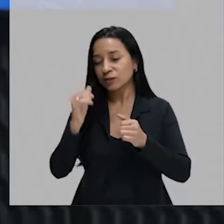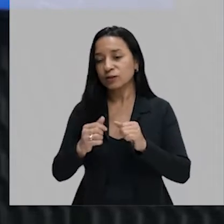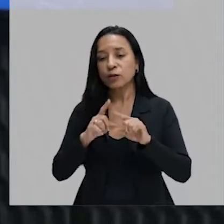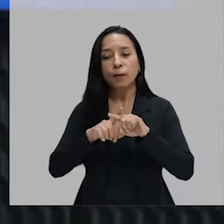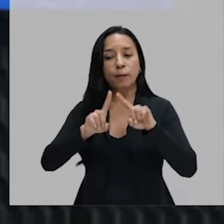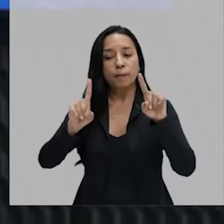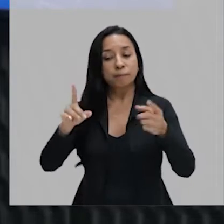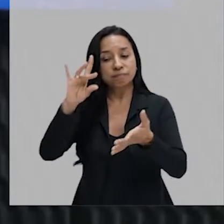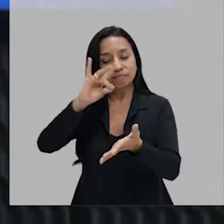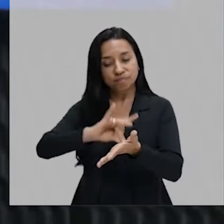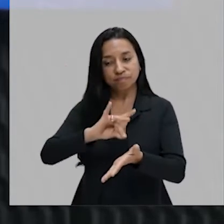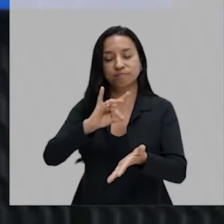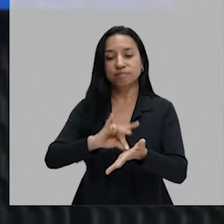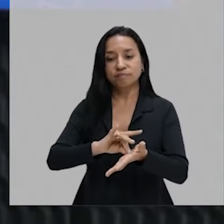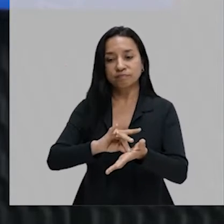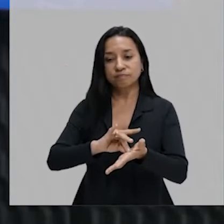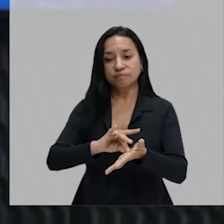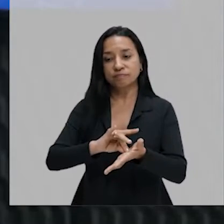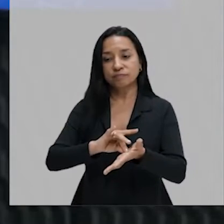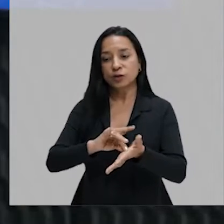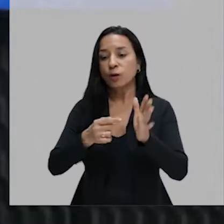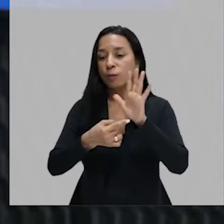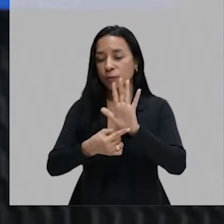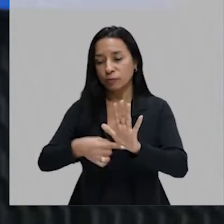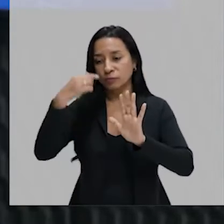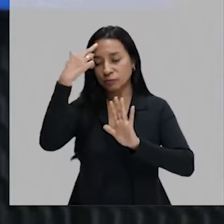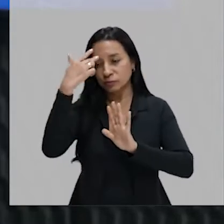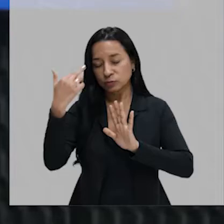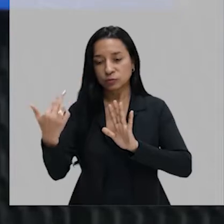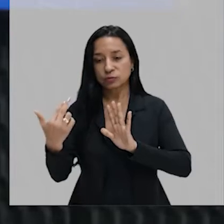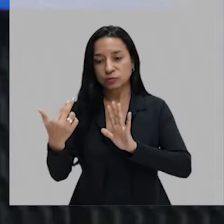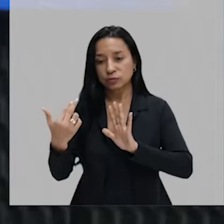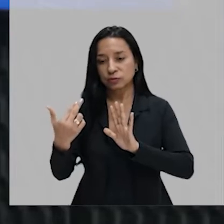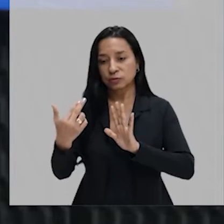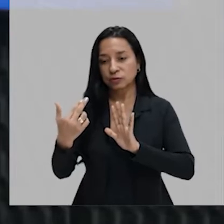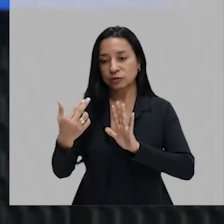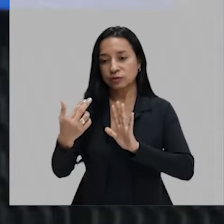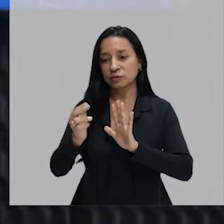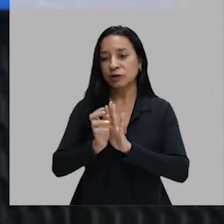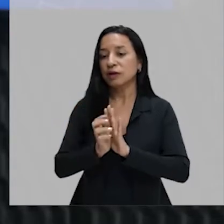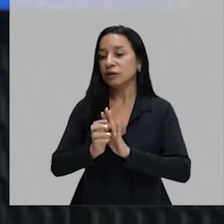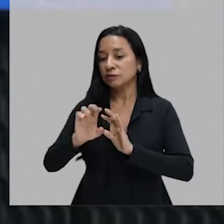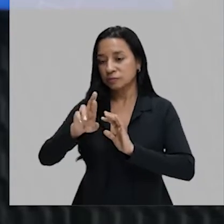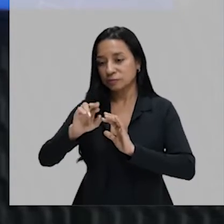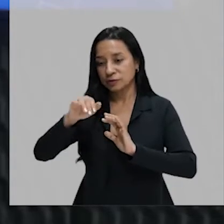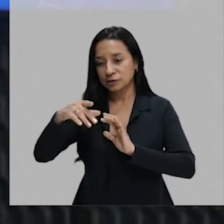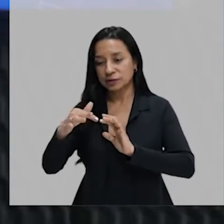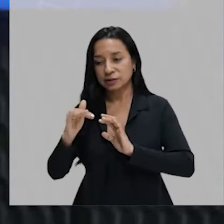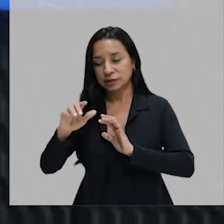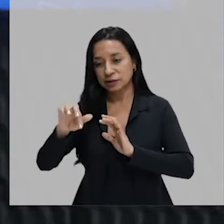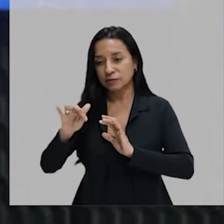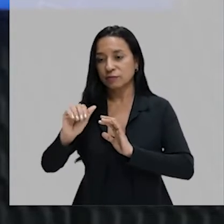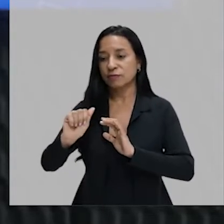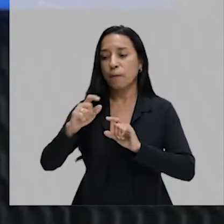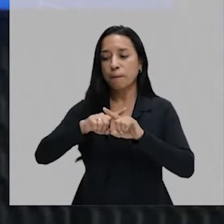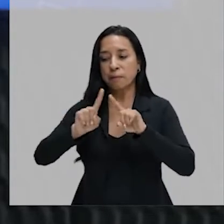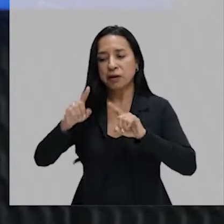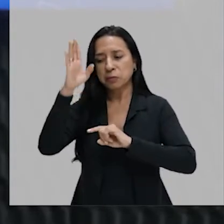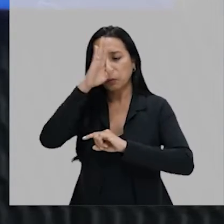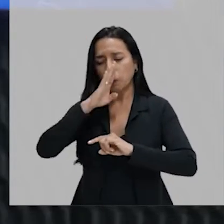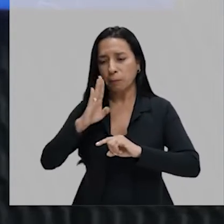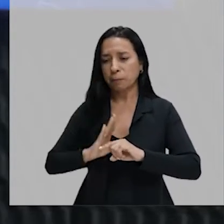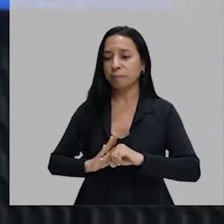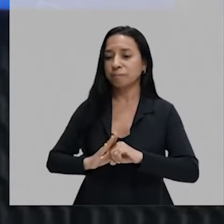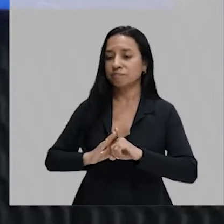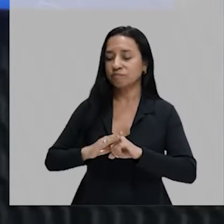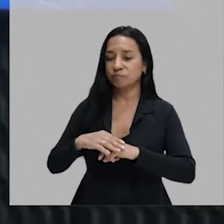que na verdade ele conta não só a história de Recife, mas a história do país inteiro, certo? Teatro